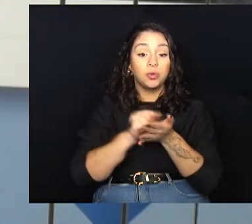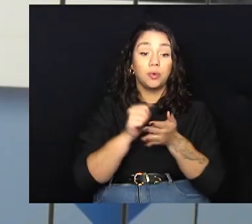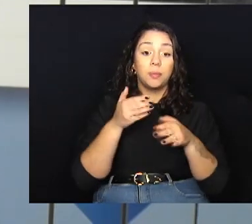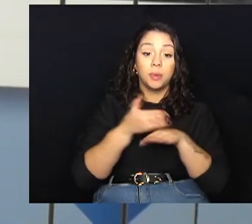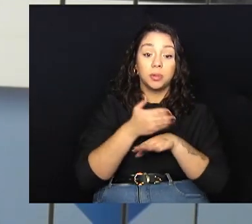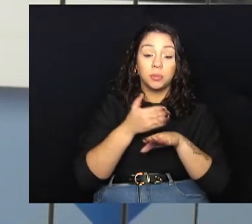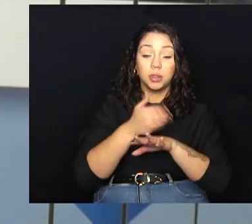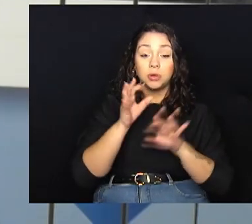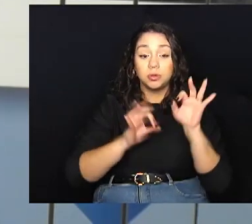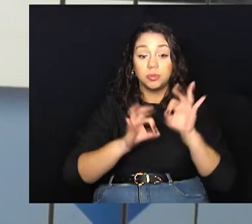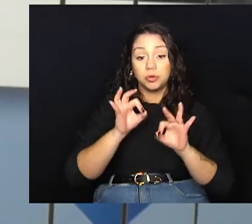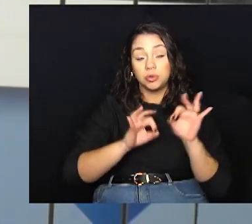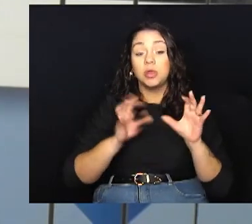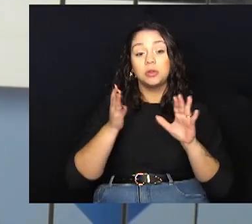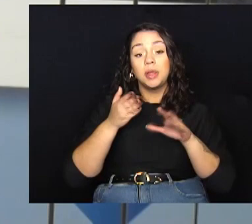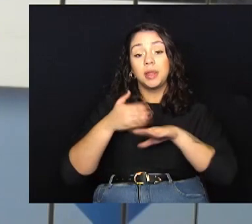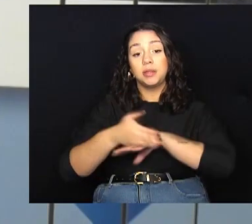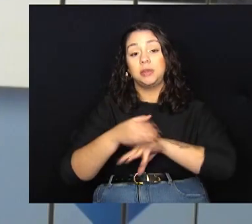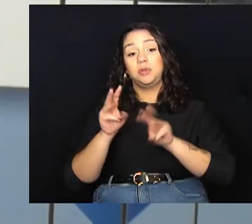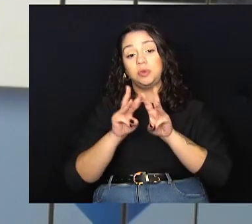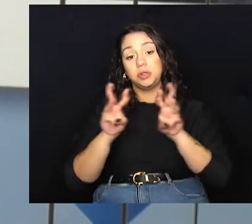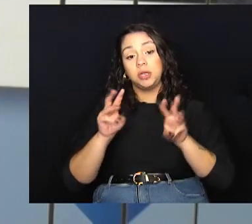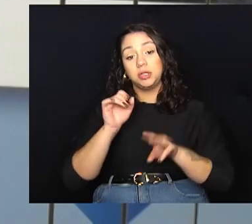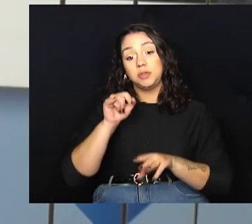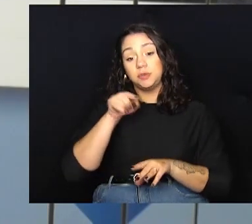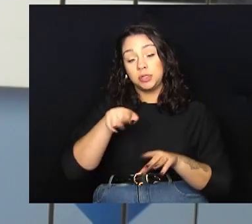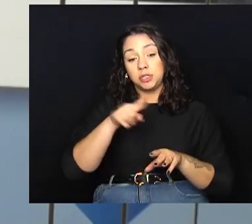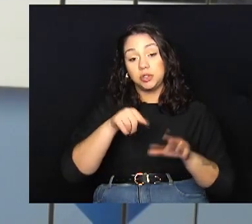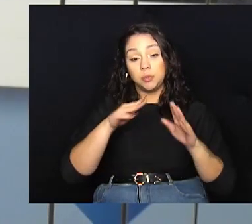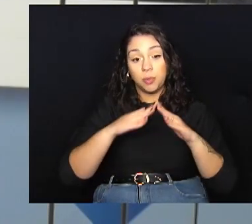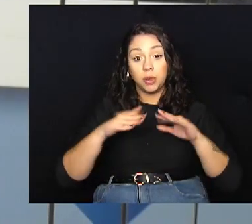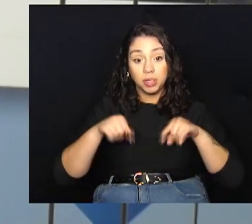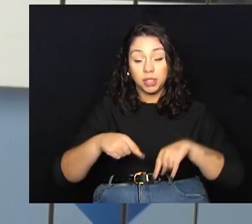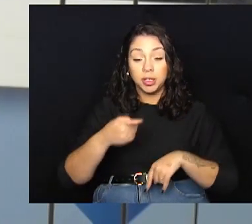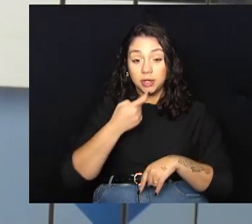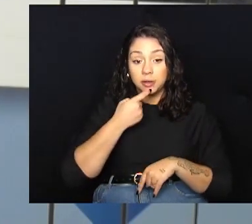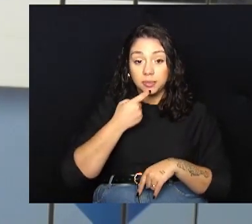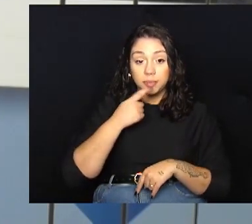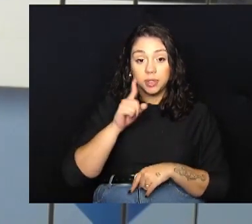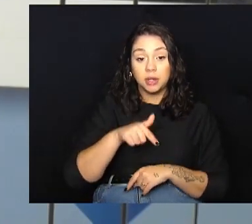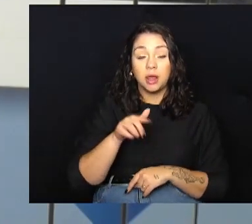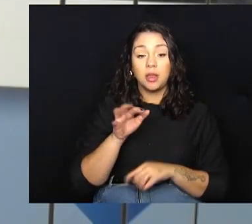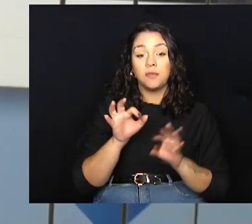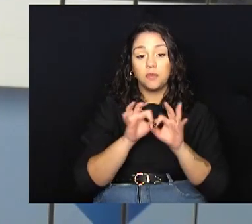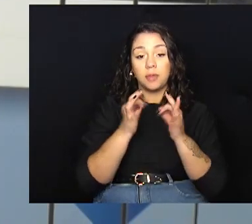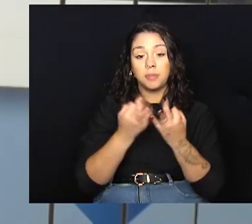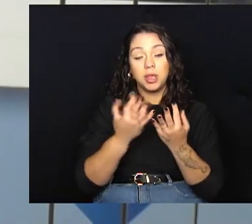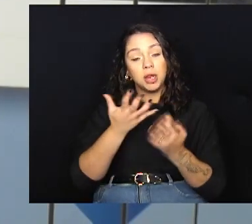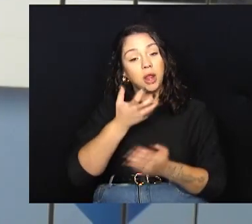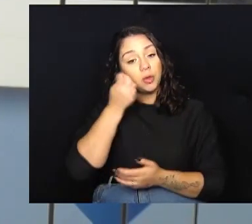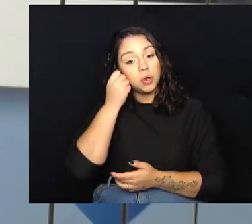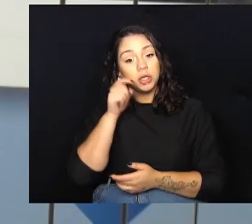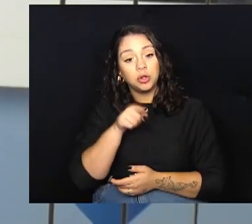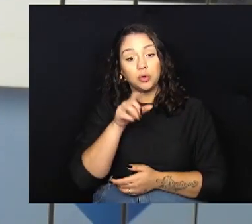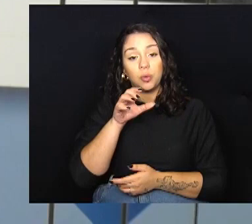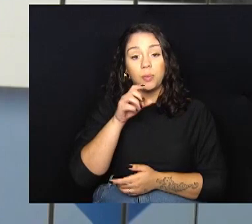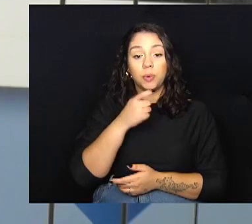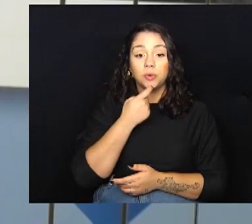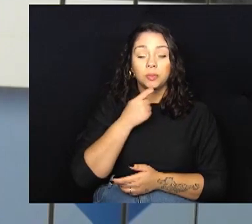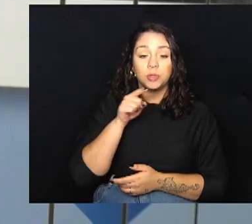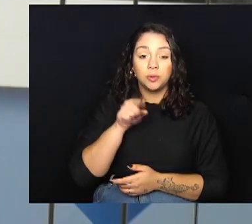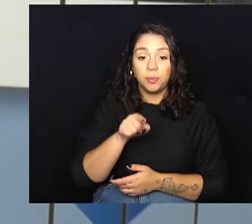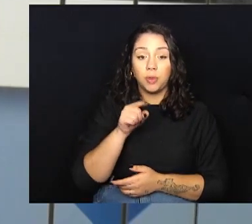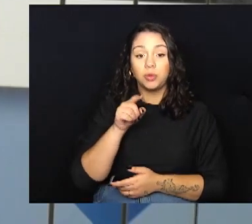desse projeto Entra lá no site se você morador de Campinas olha família acolhedora ponto Campinas ponto